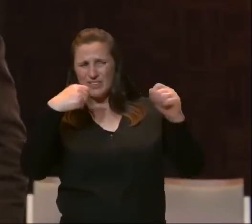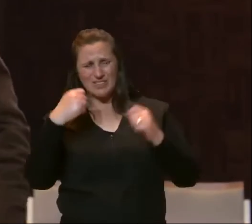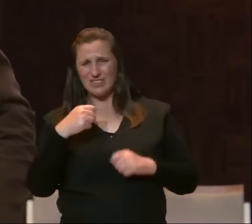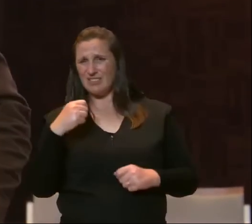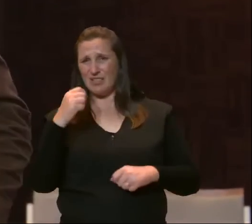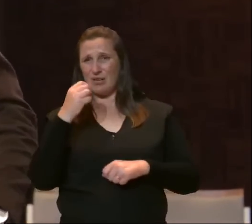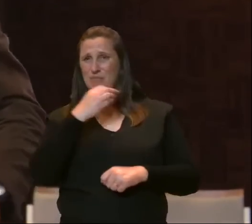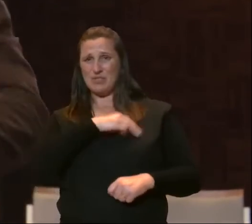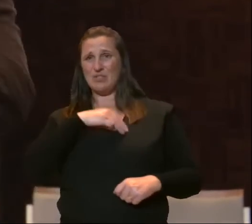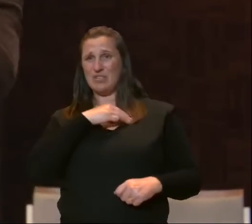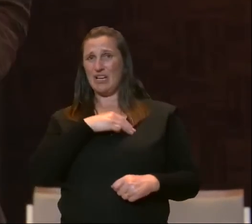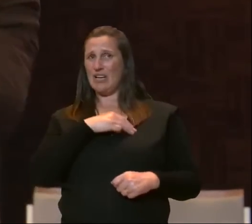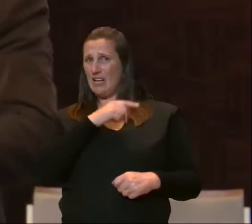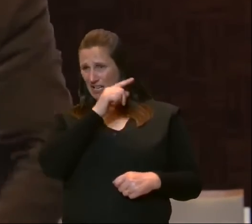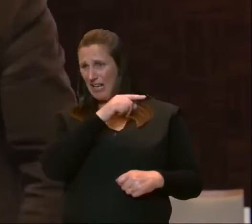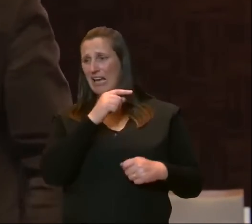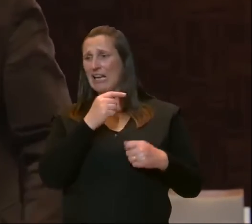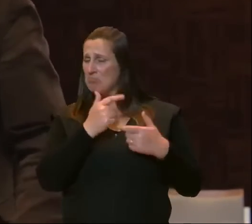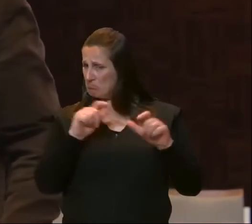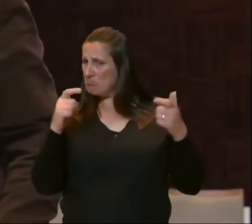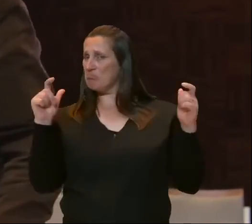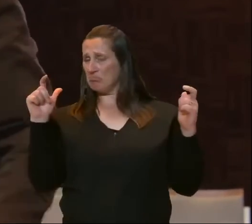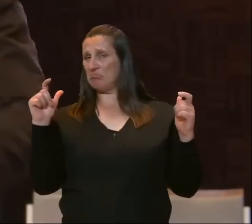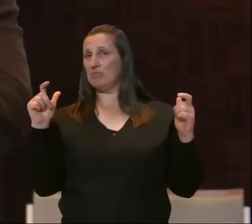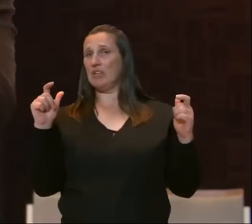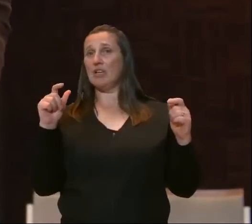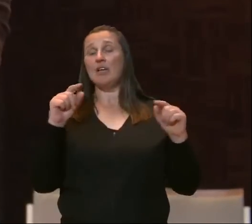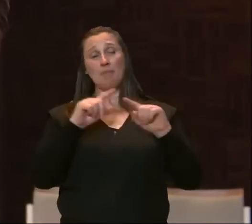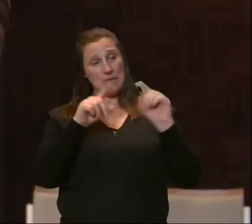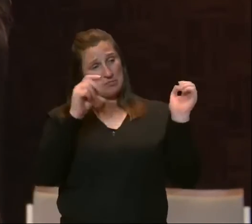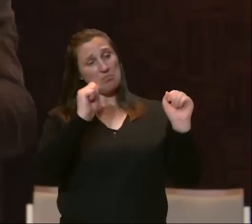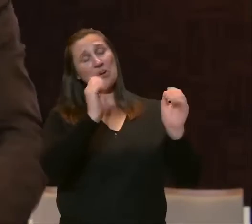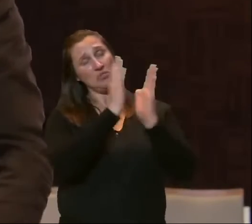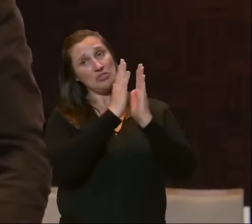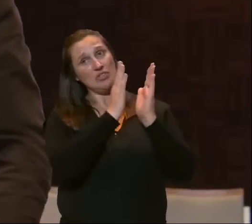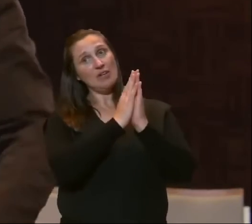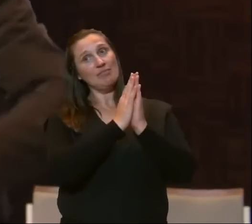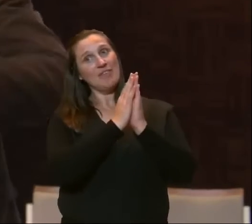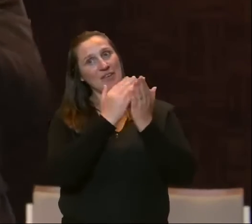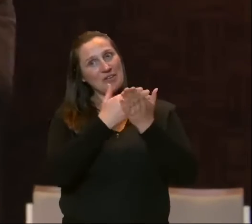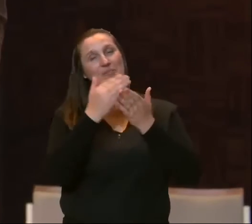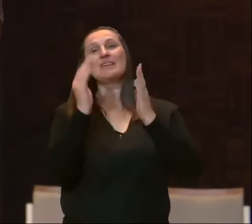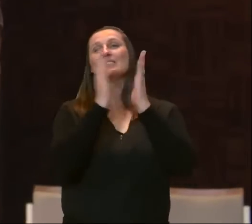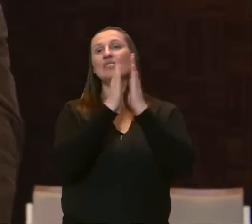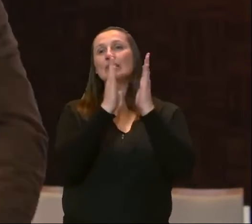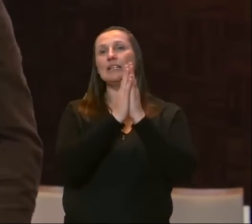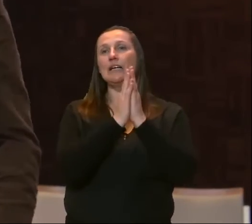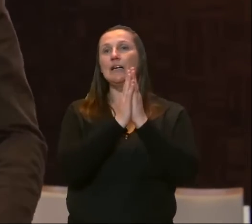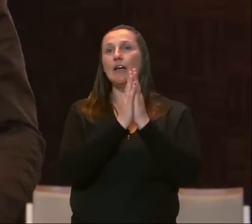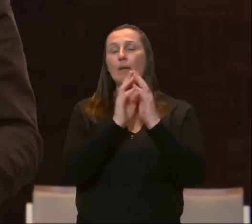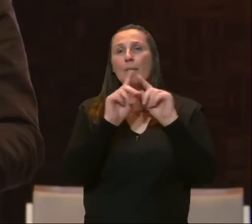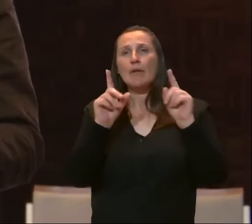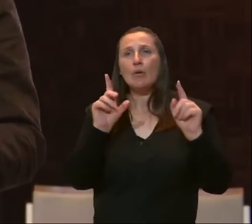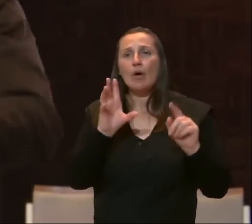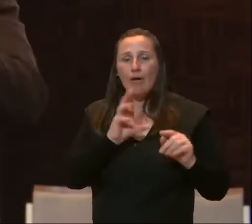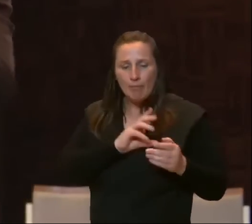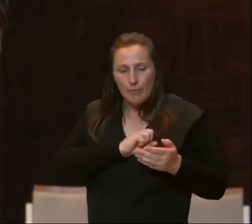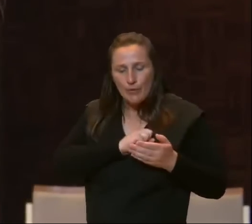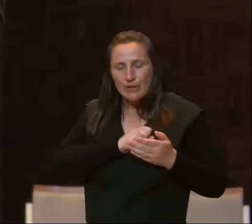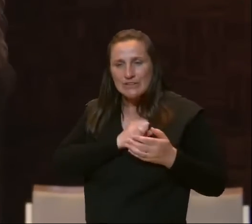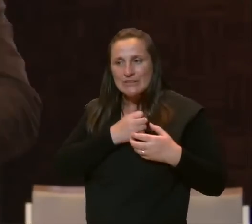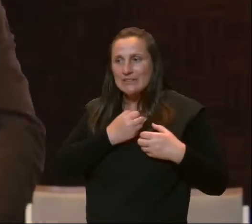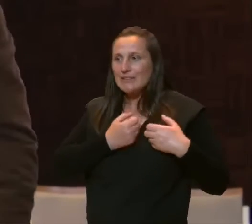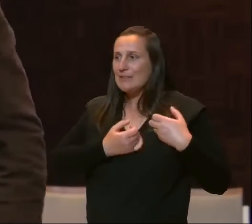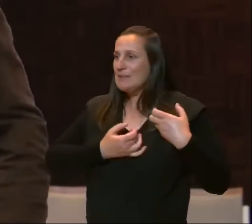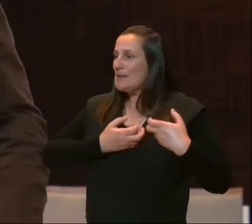está prosperando lá, mas vocês podem orar. Aí começa a orar pelo Brasil, e um amor é gerado no coração, um